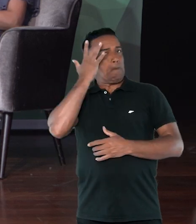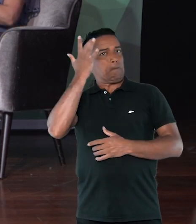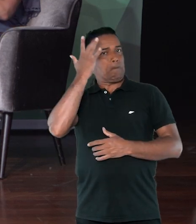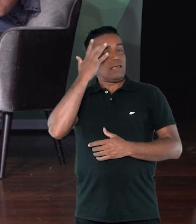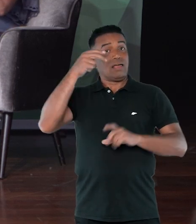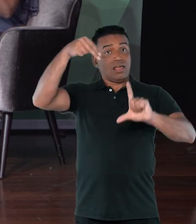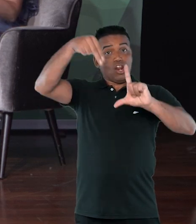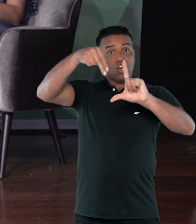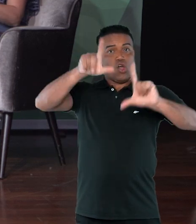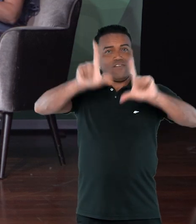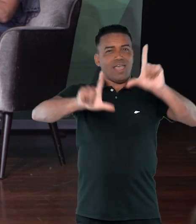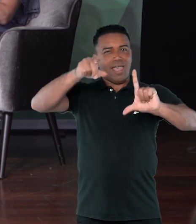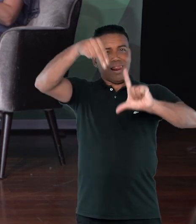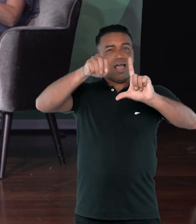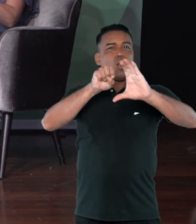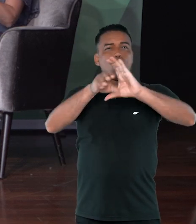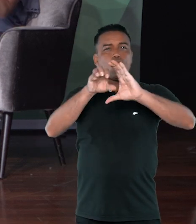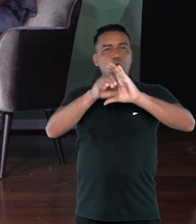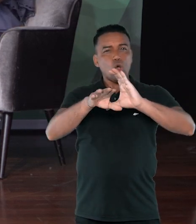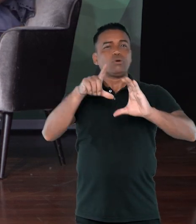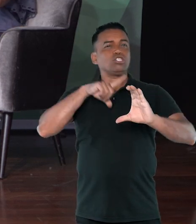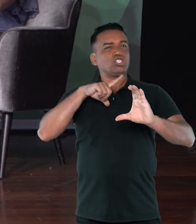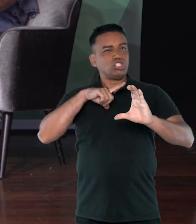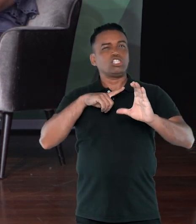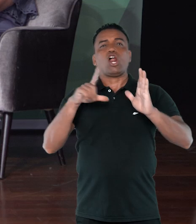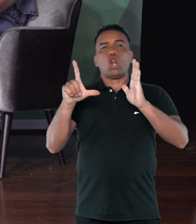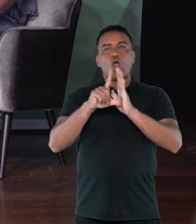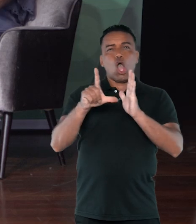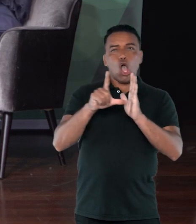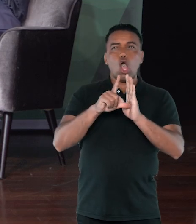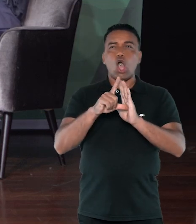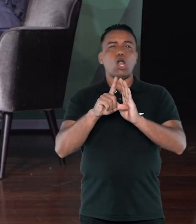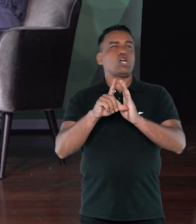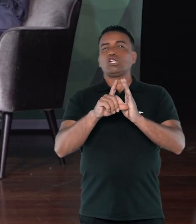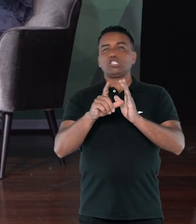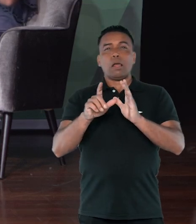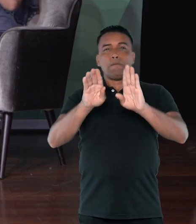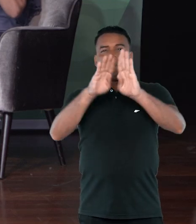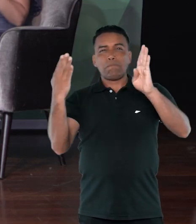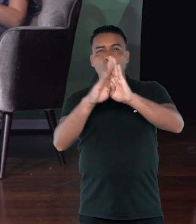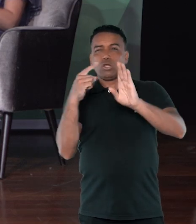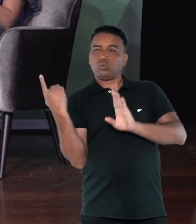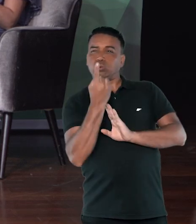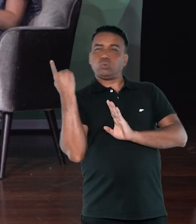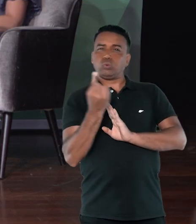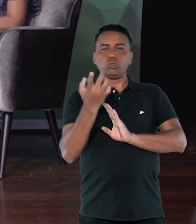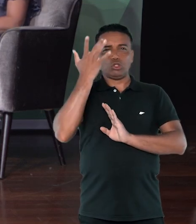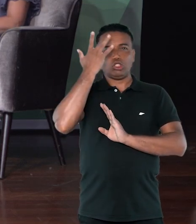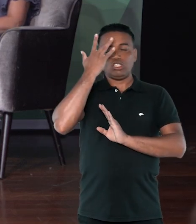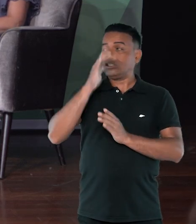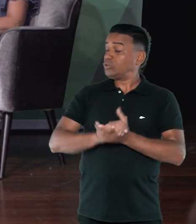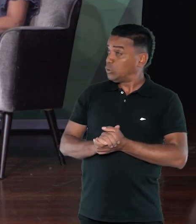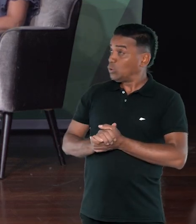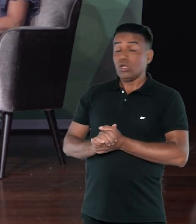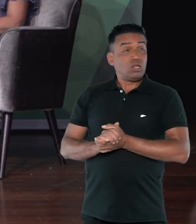Novela das 8 na Globo, tinha uma agência de publicidade com portas giratórias, um baleiro na entrada. Eu falei, nossa, eu quero ter uma agência. Hoje a